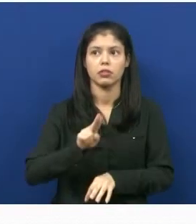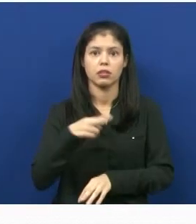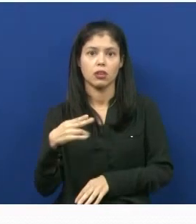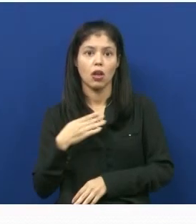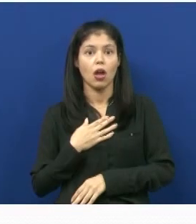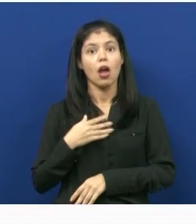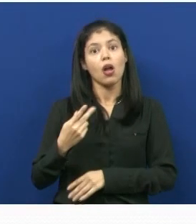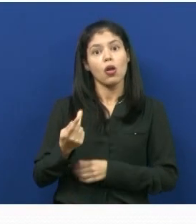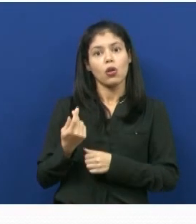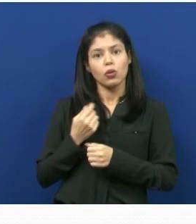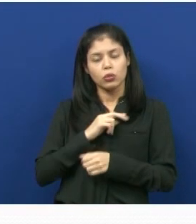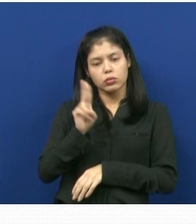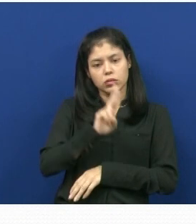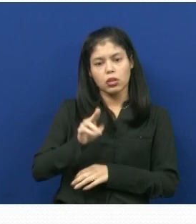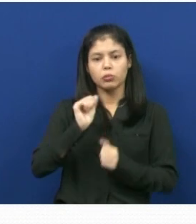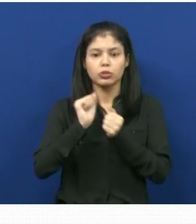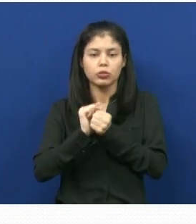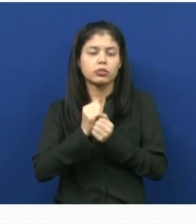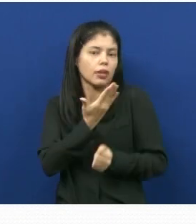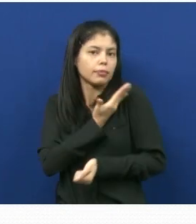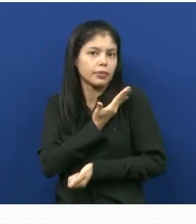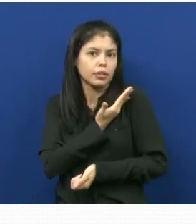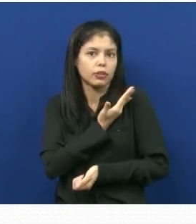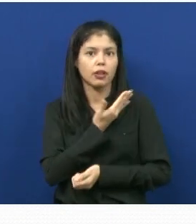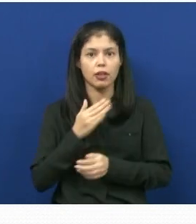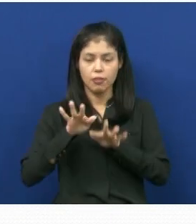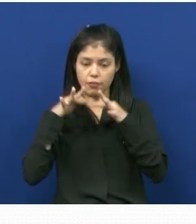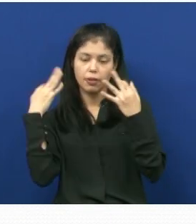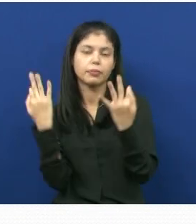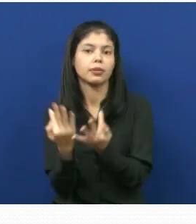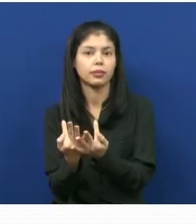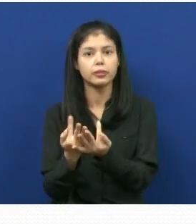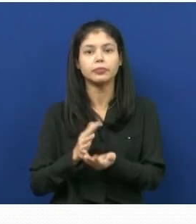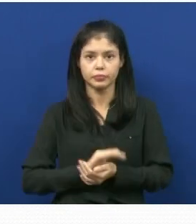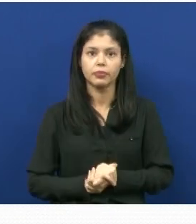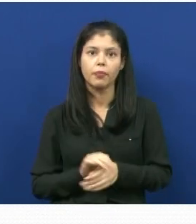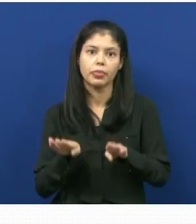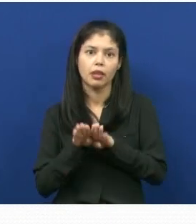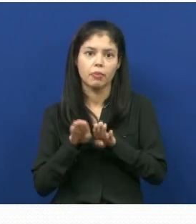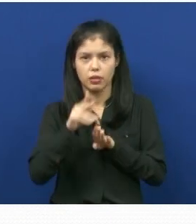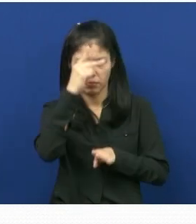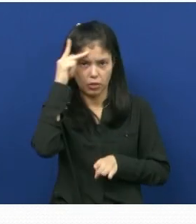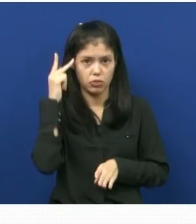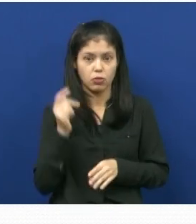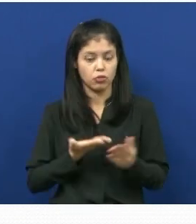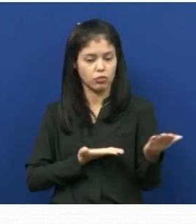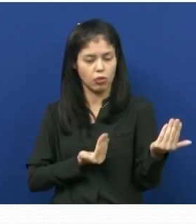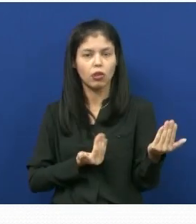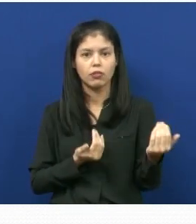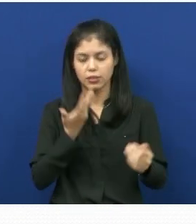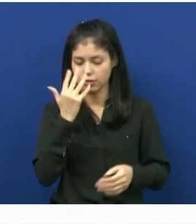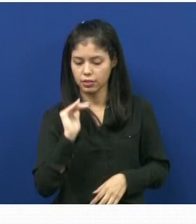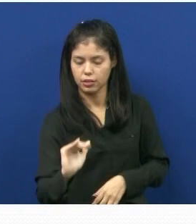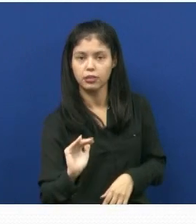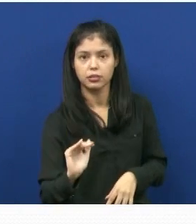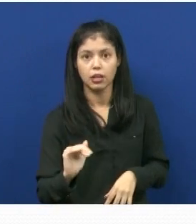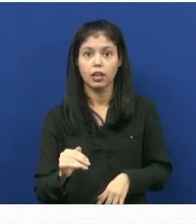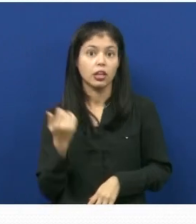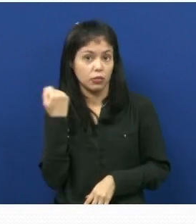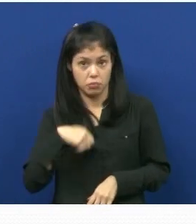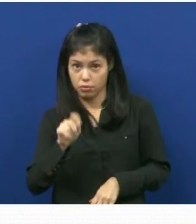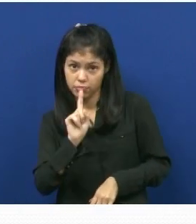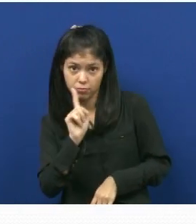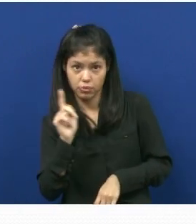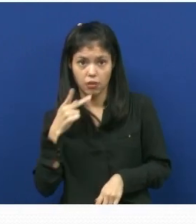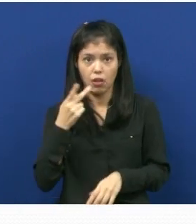pessoas que nós temos intimidade, são os nossos amigos, os nossos familiares e também aquelas pessoas jovens, crianças, que não